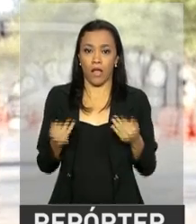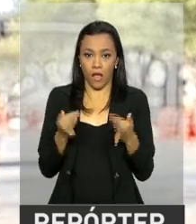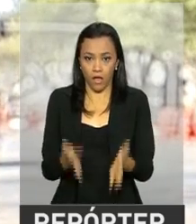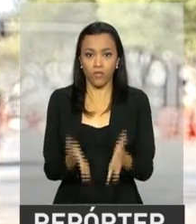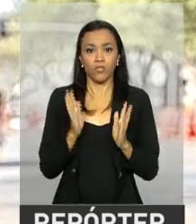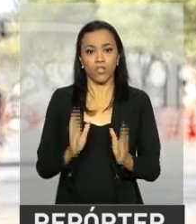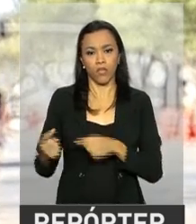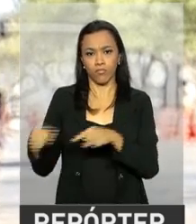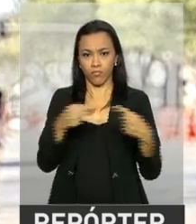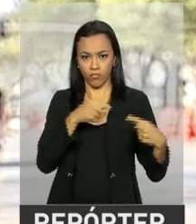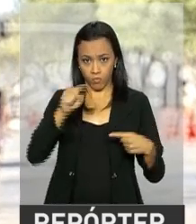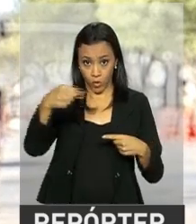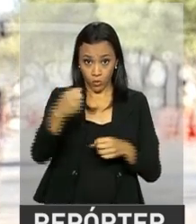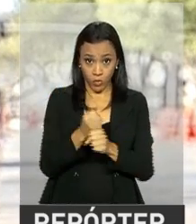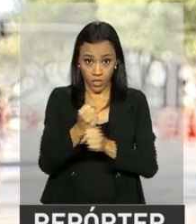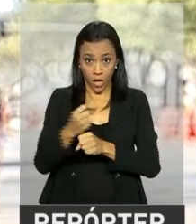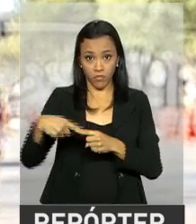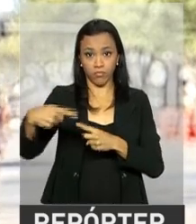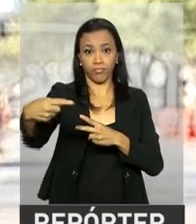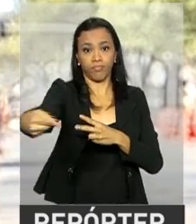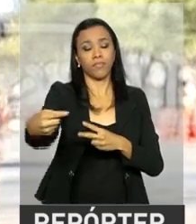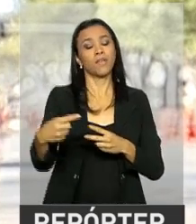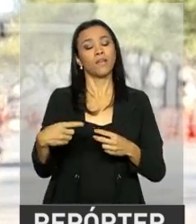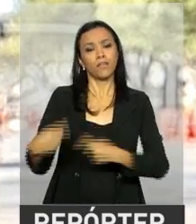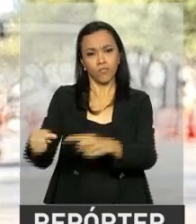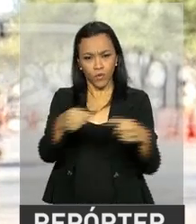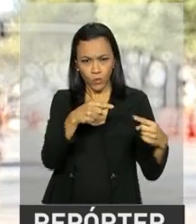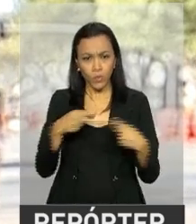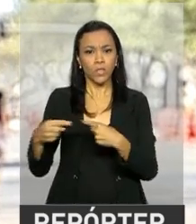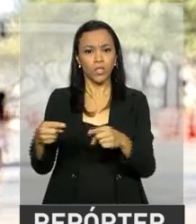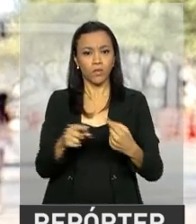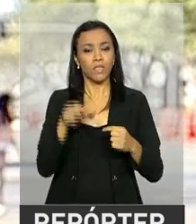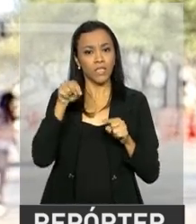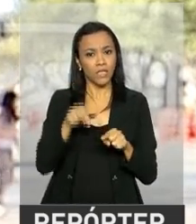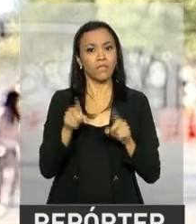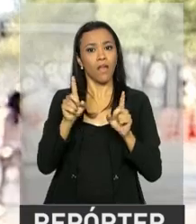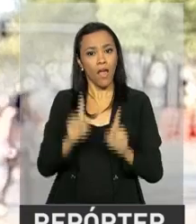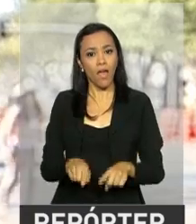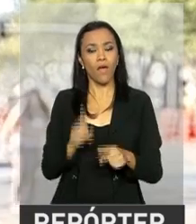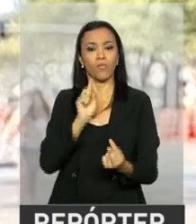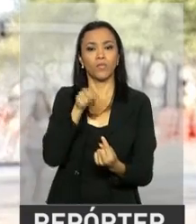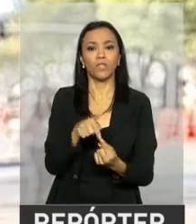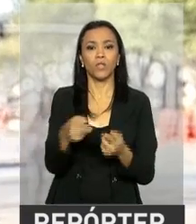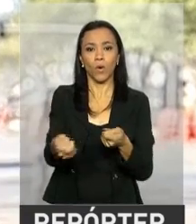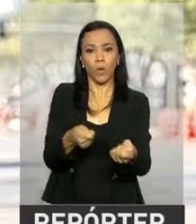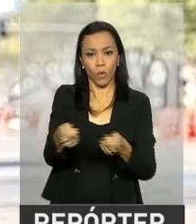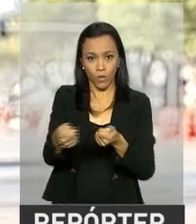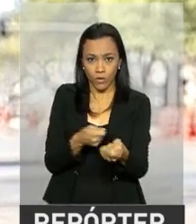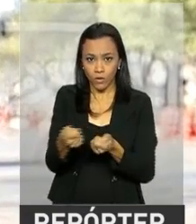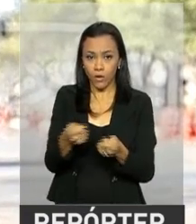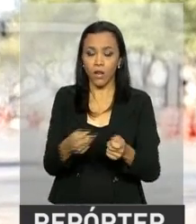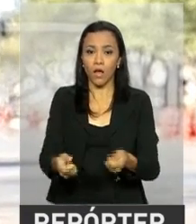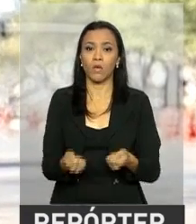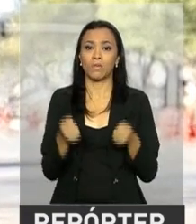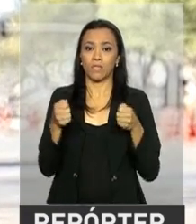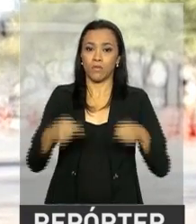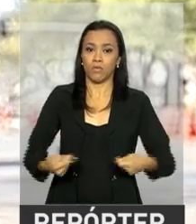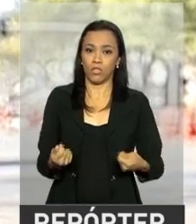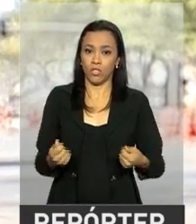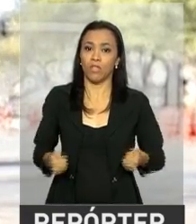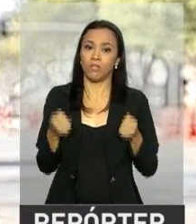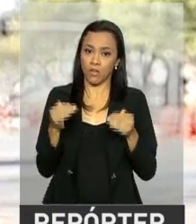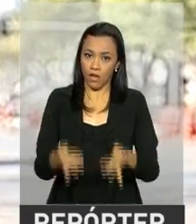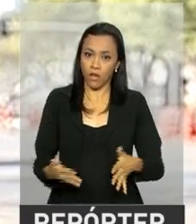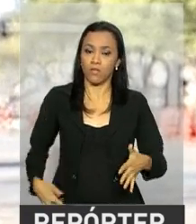discussão para o ministro esse será o primeiro movimento efetivo de controle da evolução dos gastos públicos do Brasil